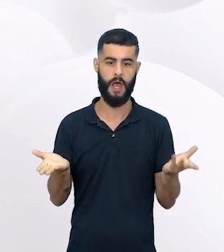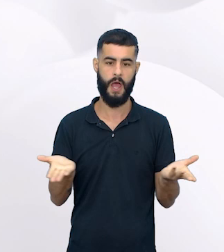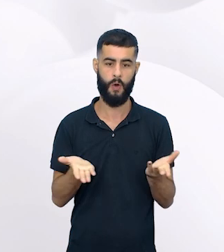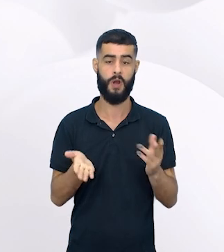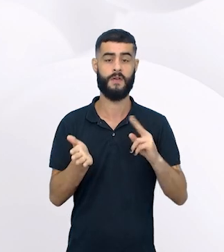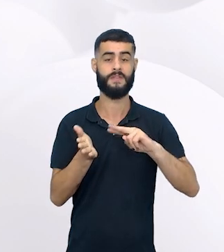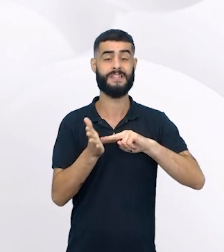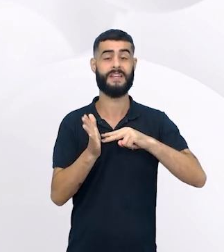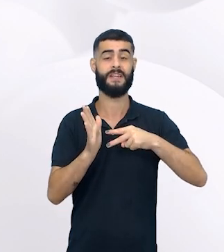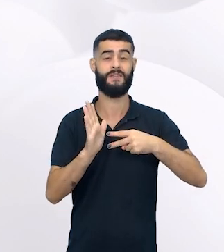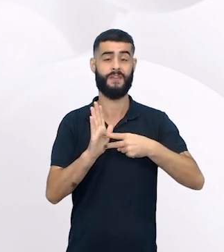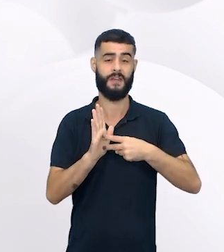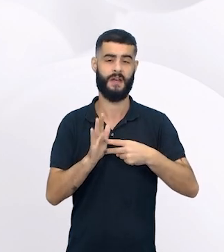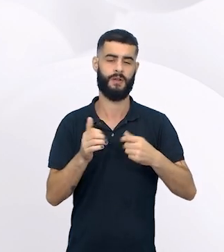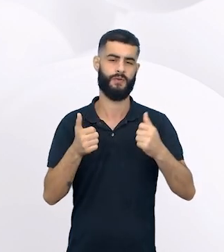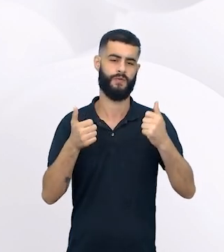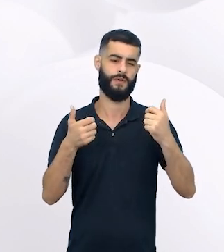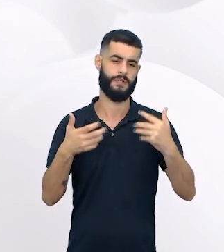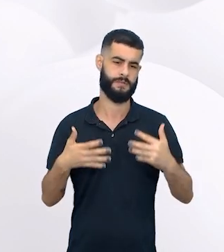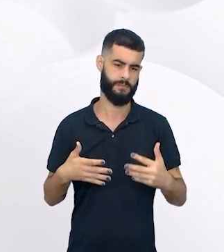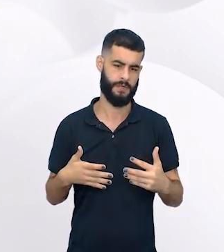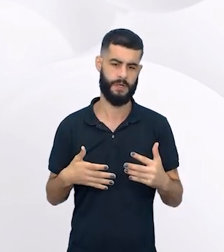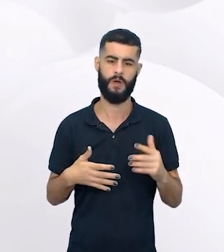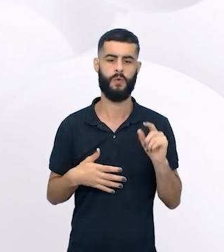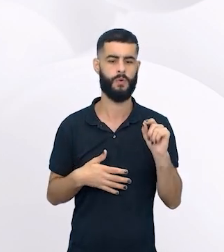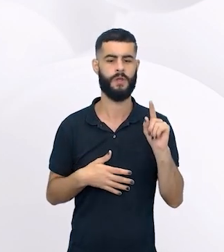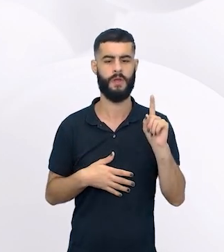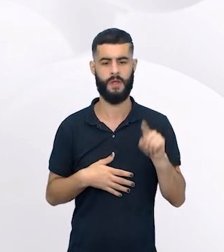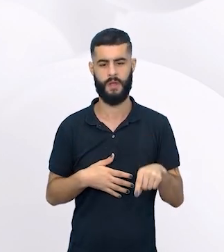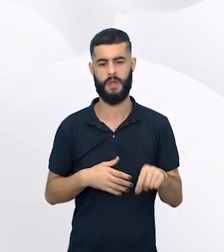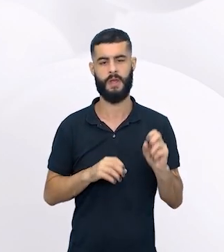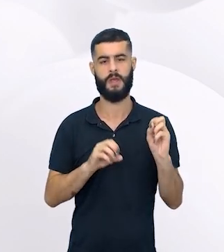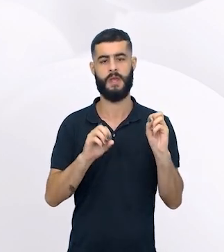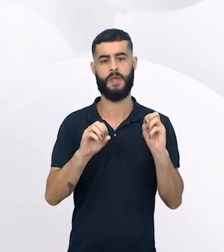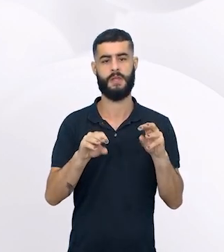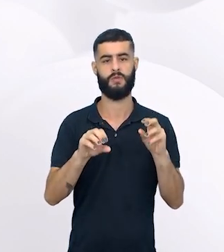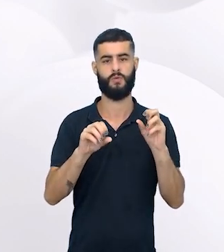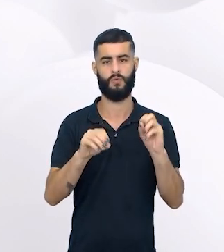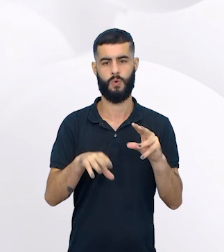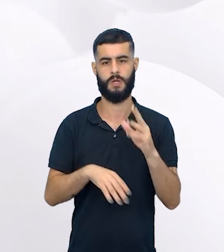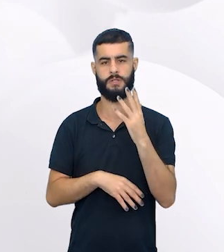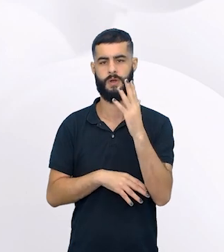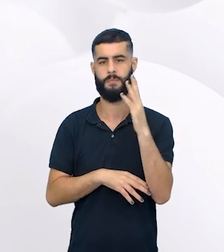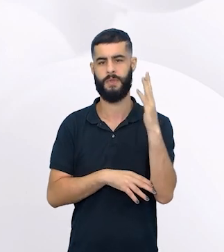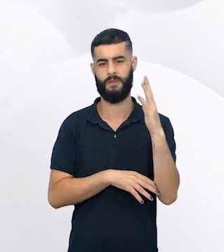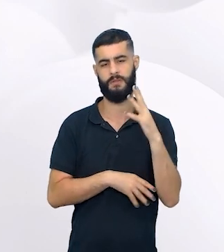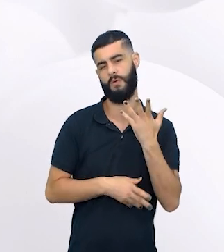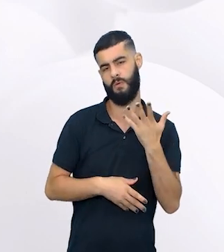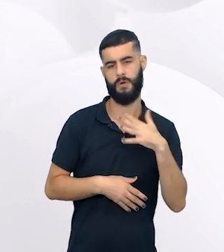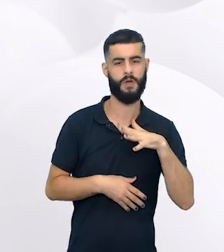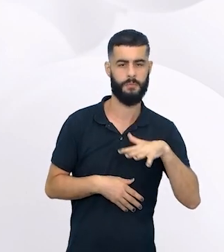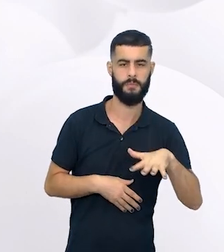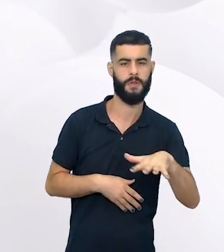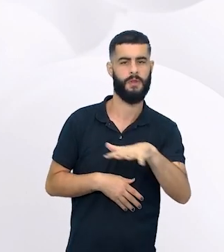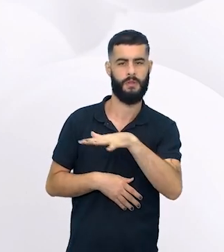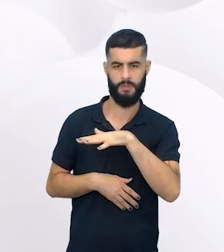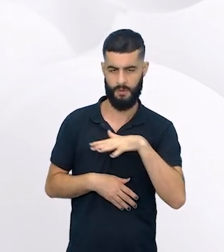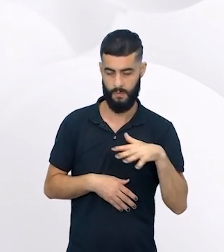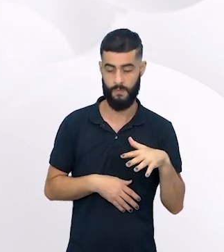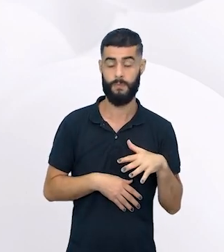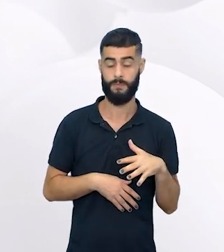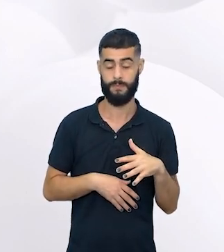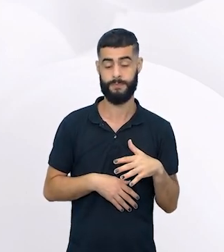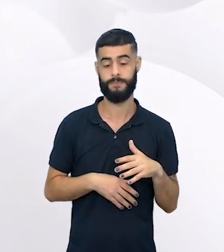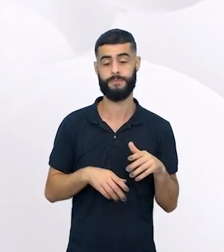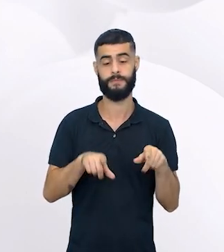conceitos, né, relacionados à educação ambiental, e essa parte é fundamental aí para a sua formação, e nós vamos depois